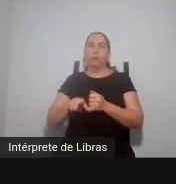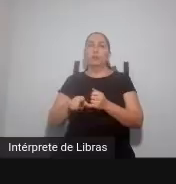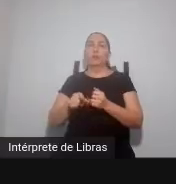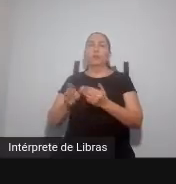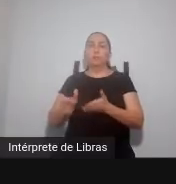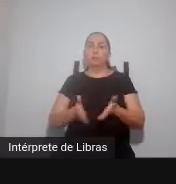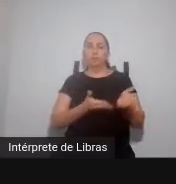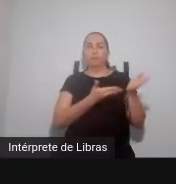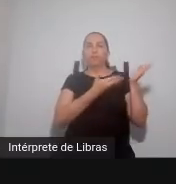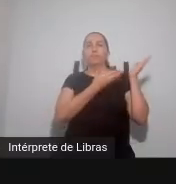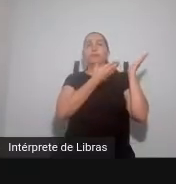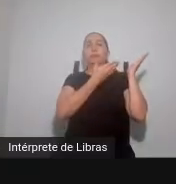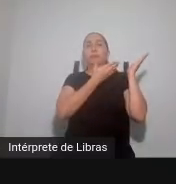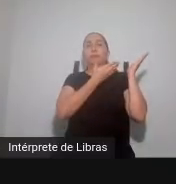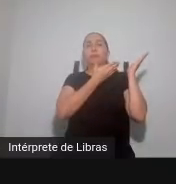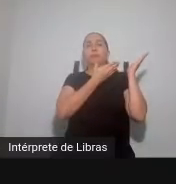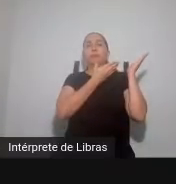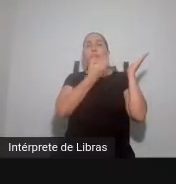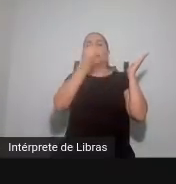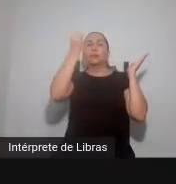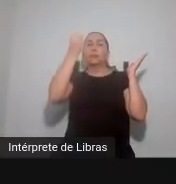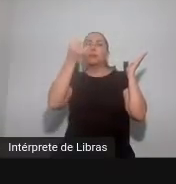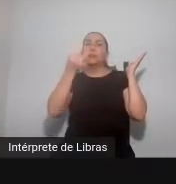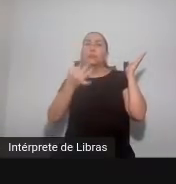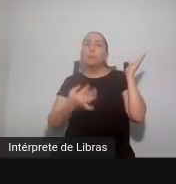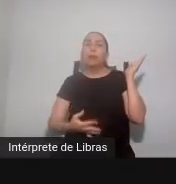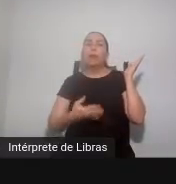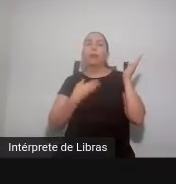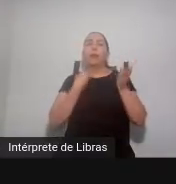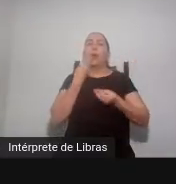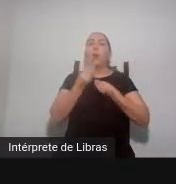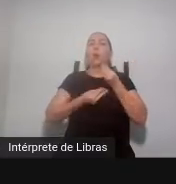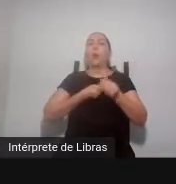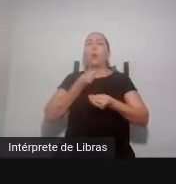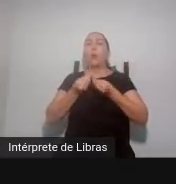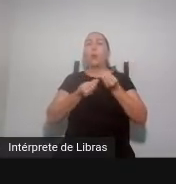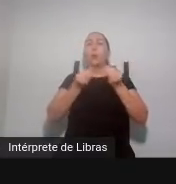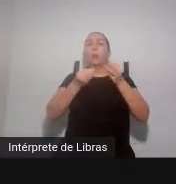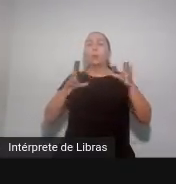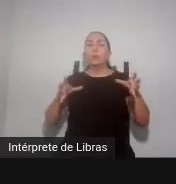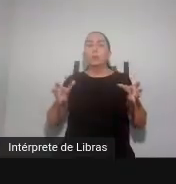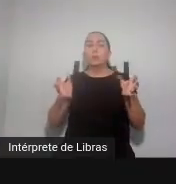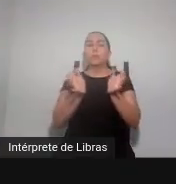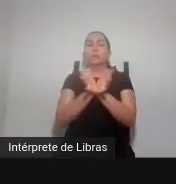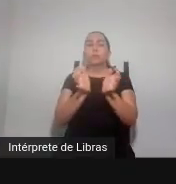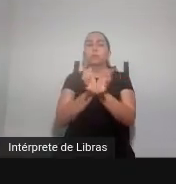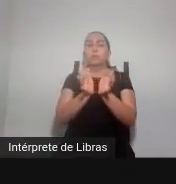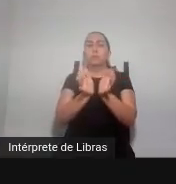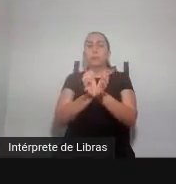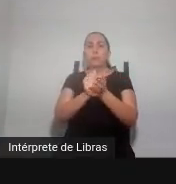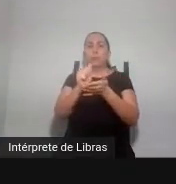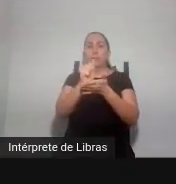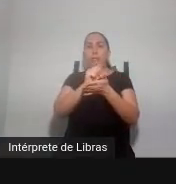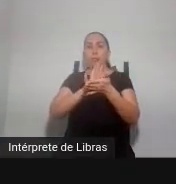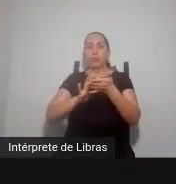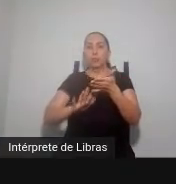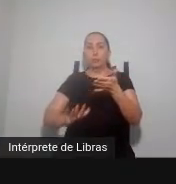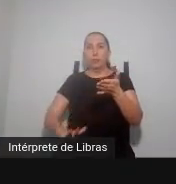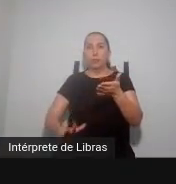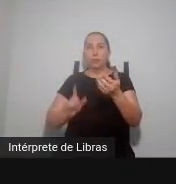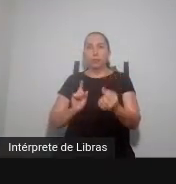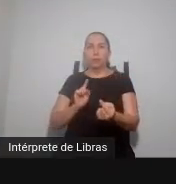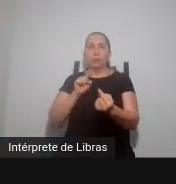é a intenção desse conjunto de atividades. Os pais têm nos agradecido bastante